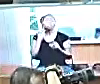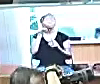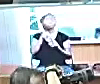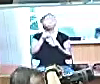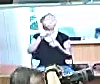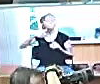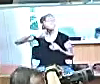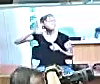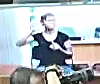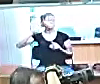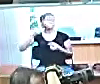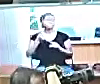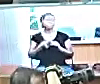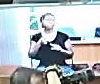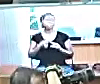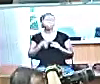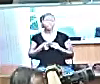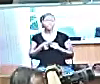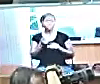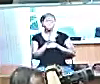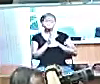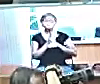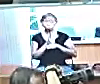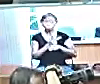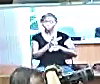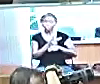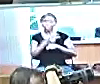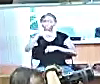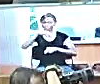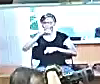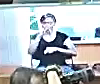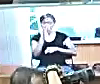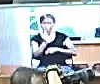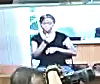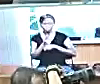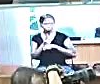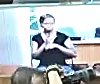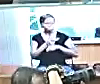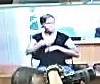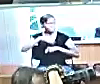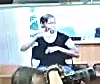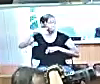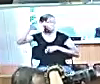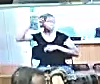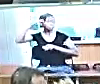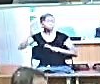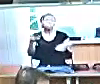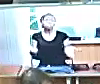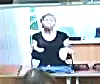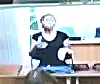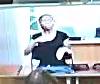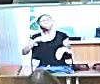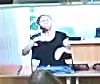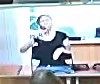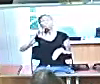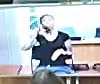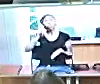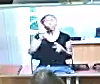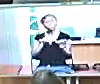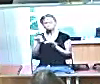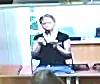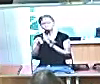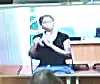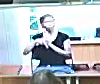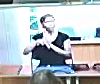porque a procura na marra aumenta a cada dia hoje já existe uma procura de 50 projetos de criação de novas